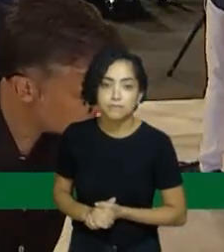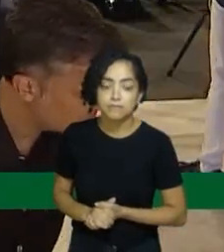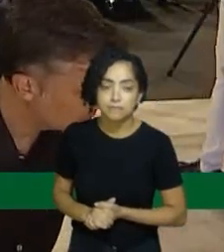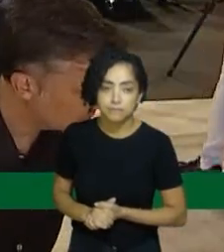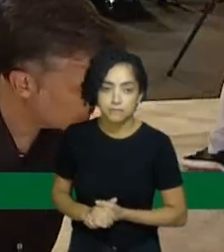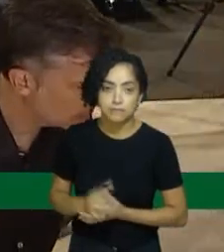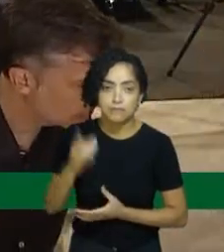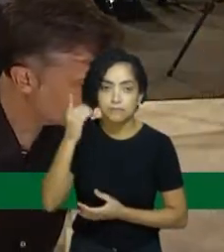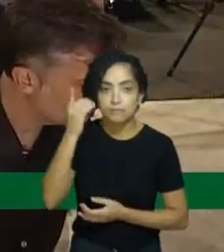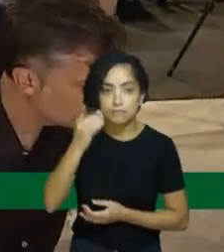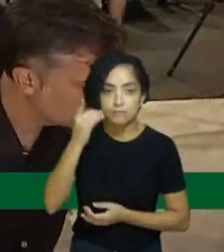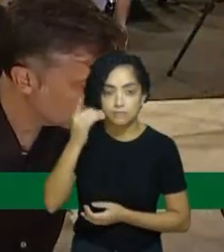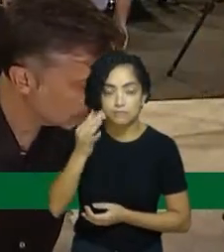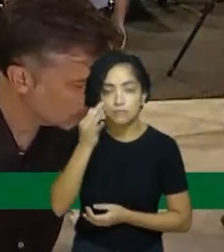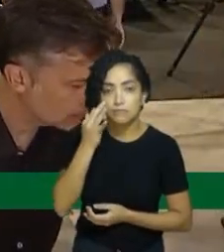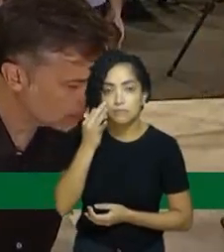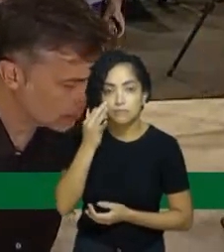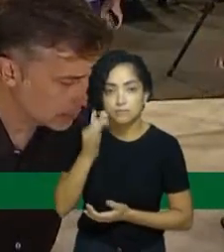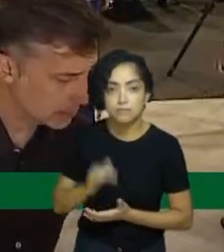deputado Fernando